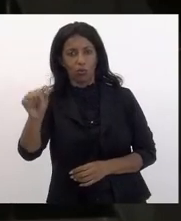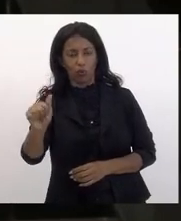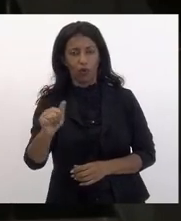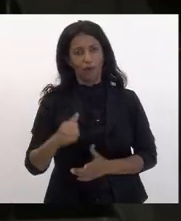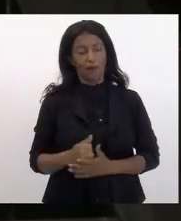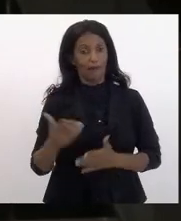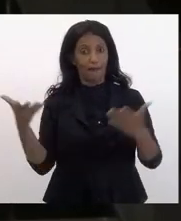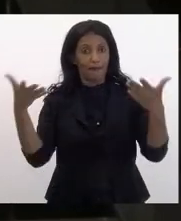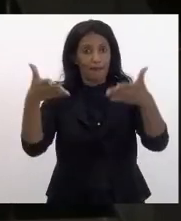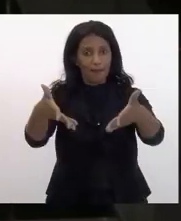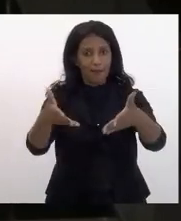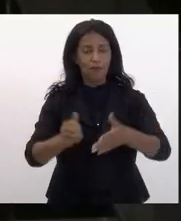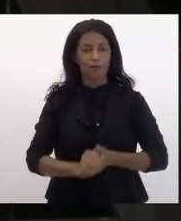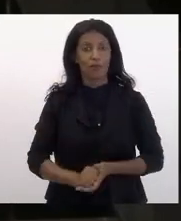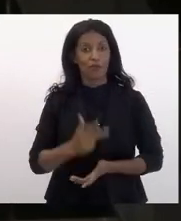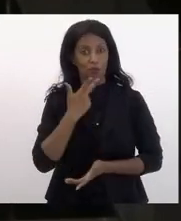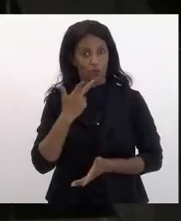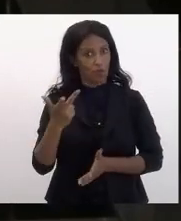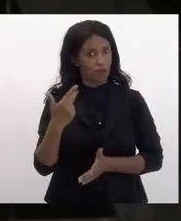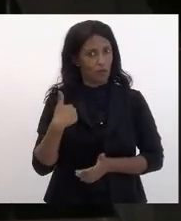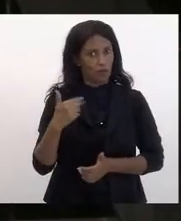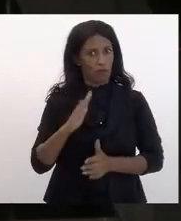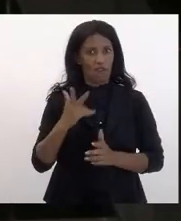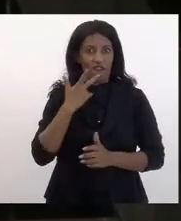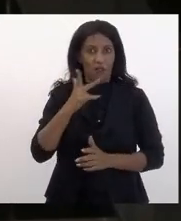é isso, foi isso que ele disse.